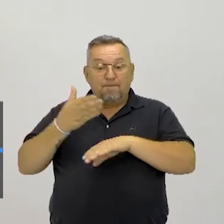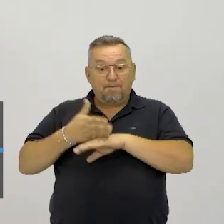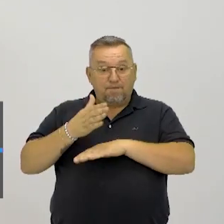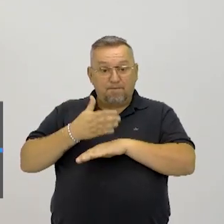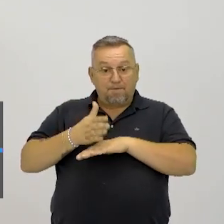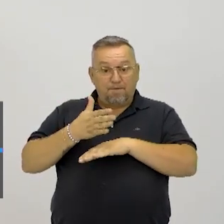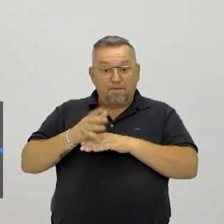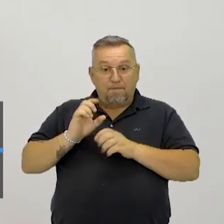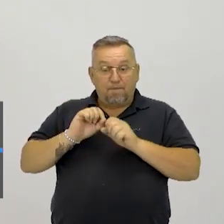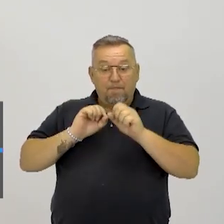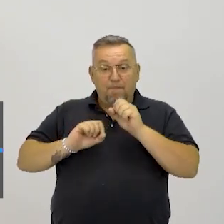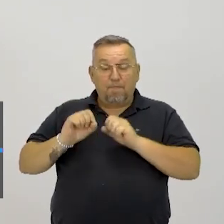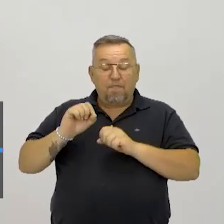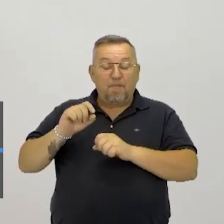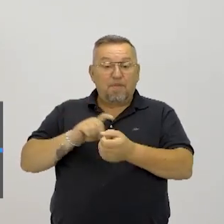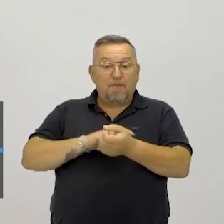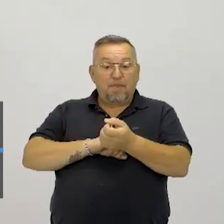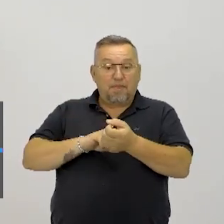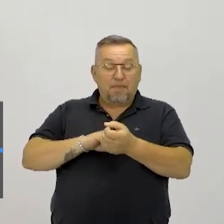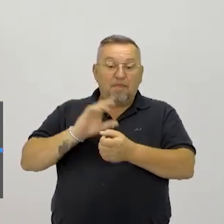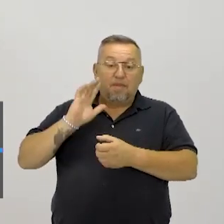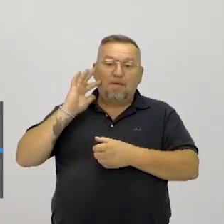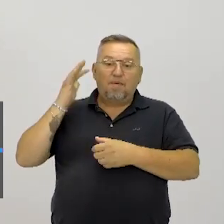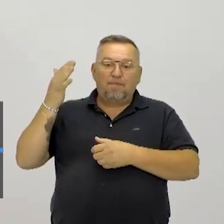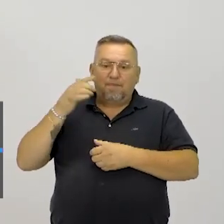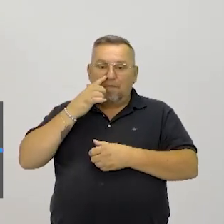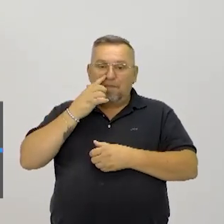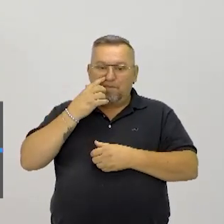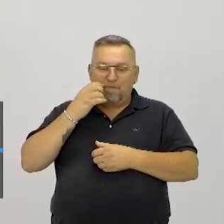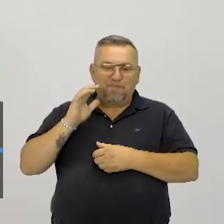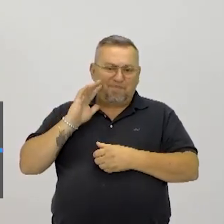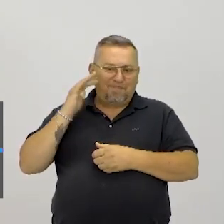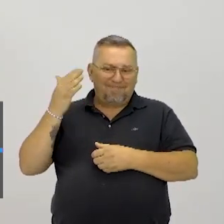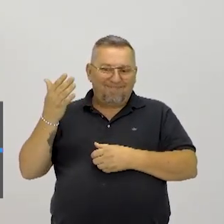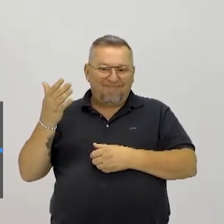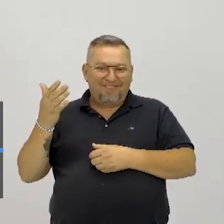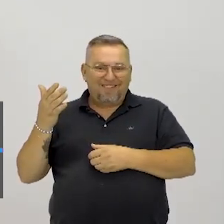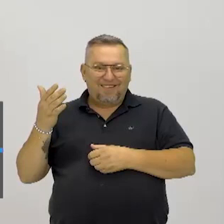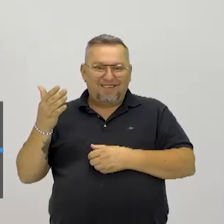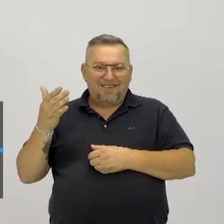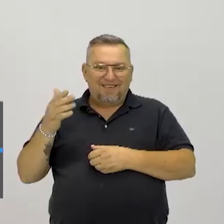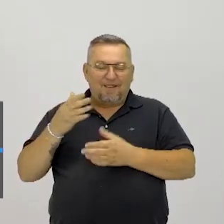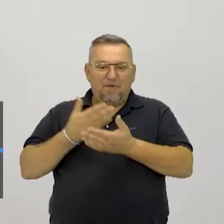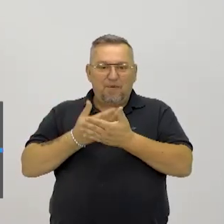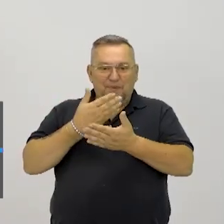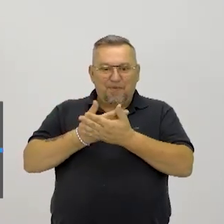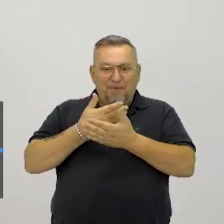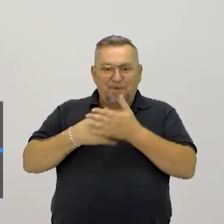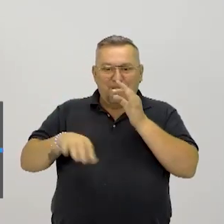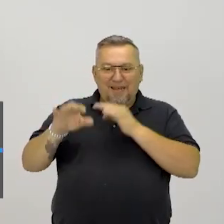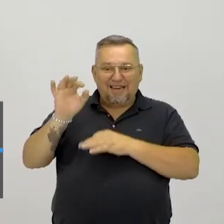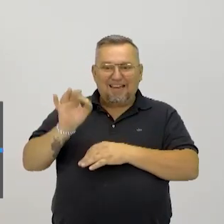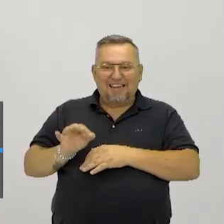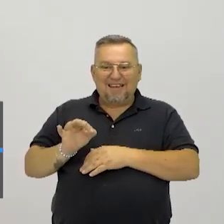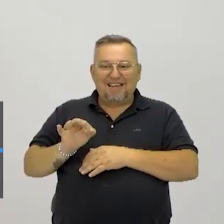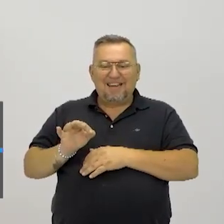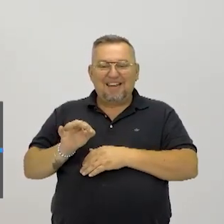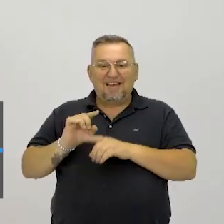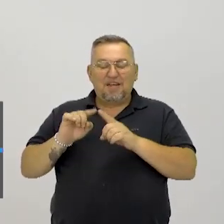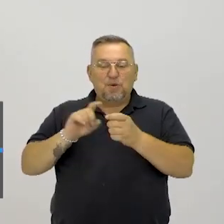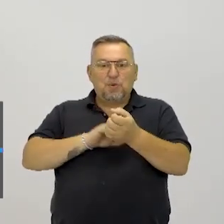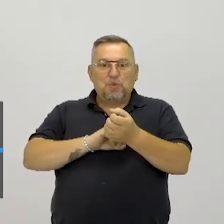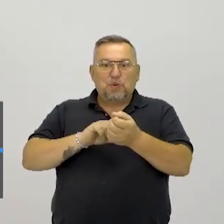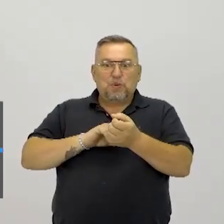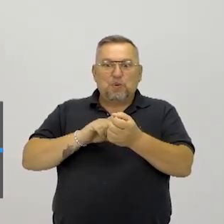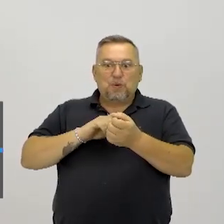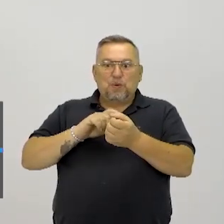a pessoa às vezes fica um pouco nervosa. Acontece, né? Acontece nas provas, não acontece? Que a gente estudou, tem certeza, quando chega na hora aquele nervosismo, a gente